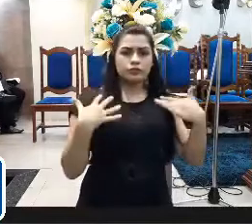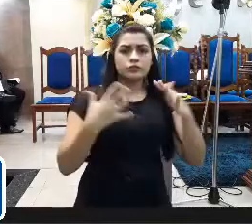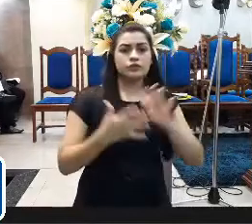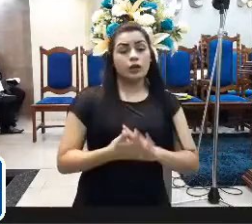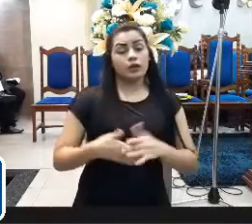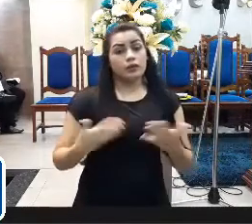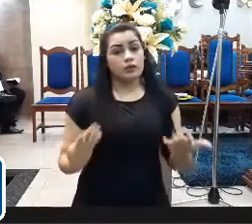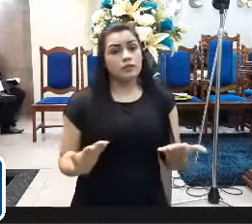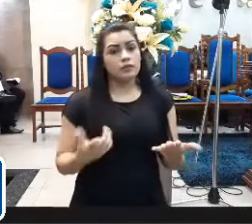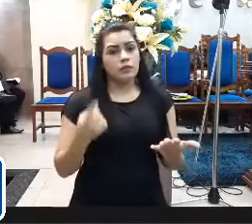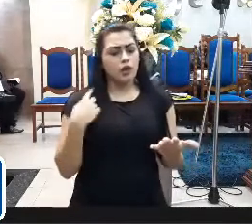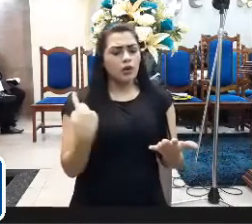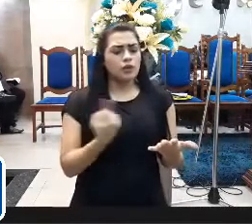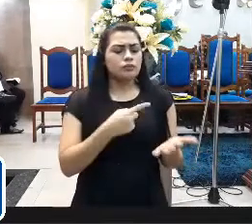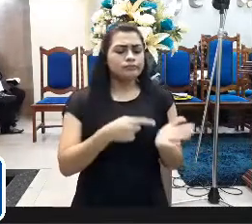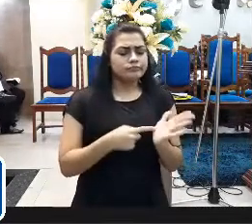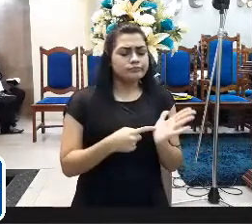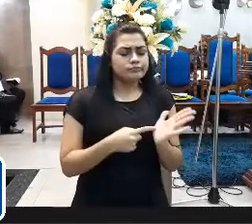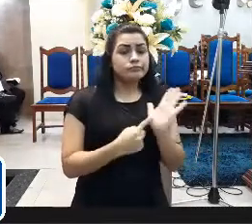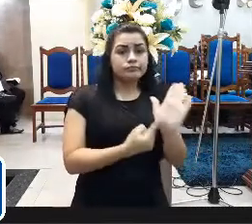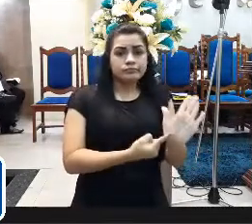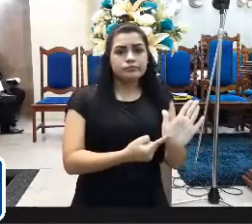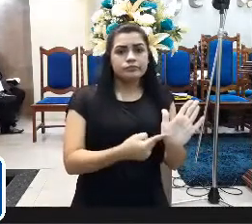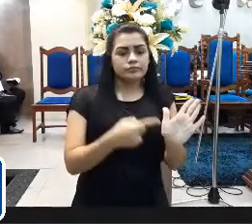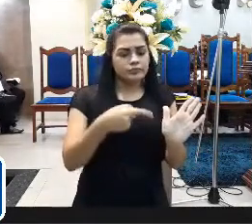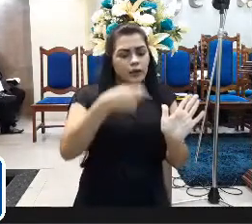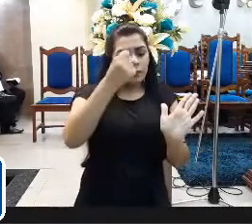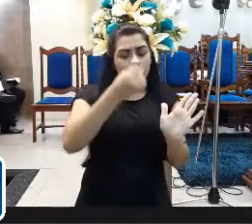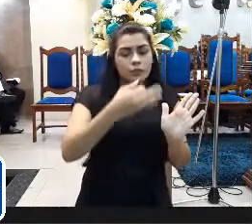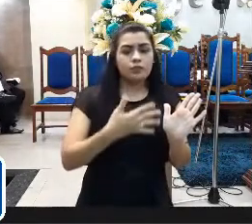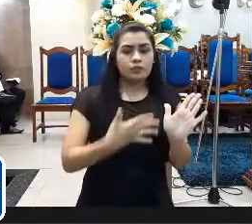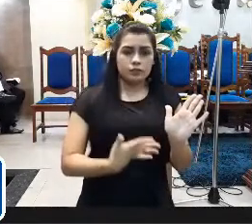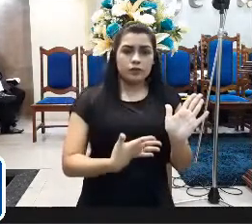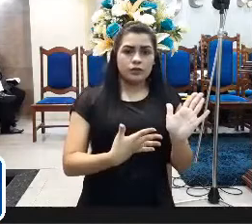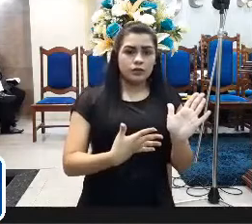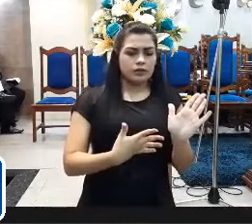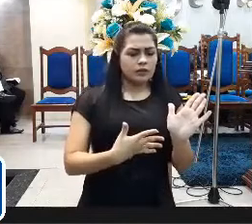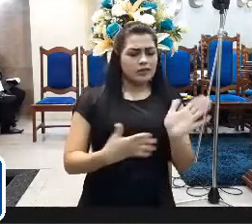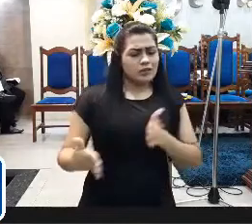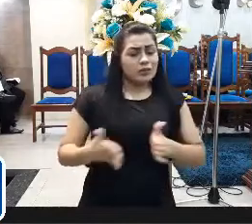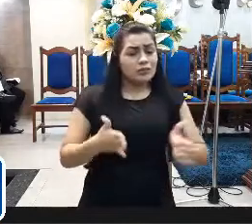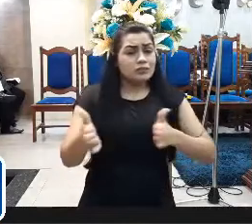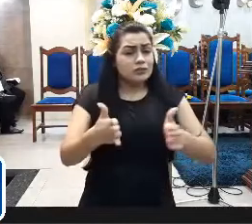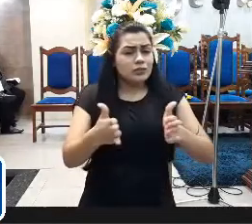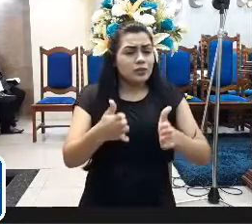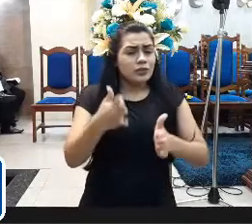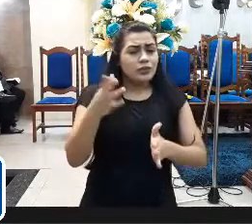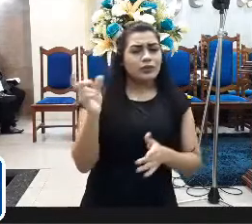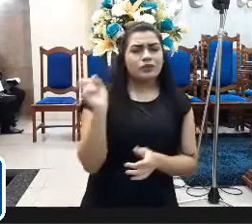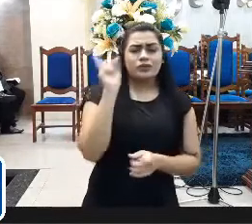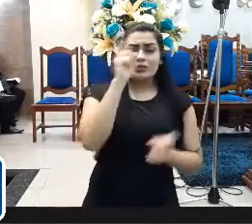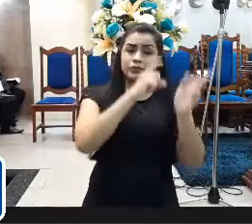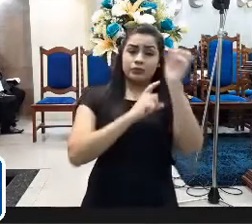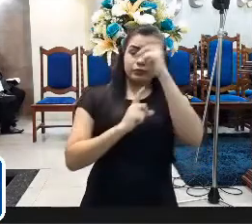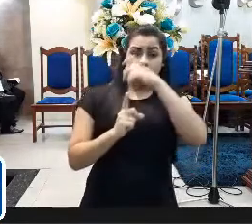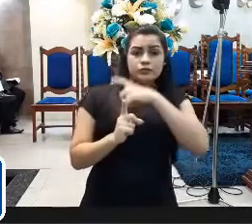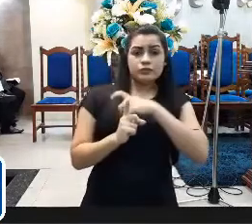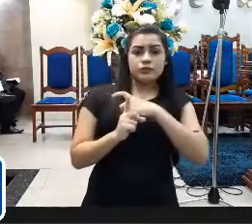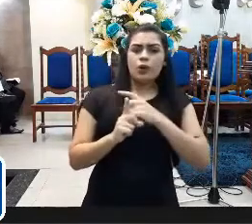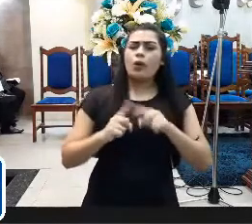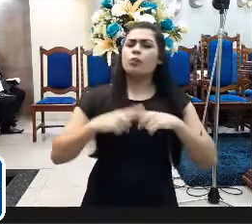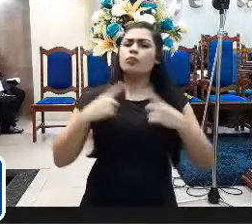nós que a caminhada não é fácil, mas vale a pena permanecer nesta caminhada,